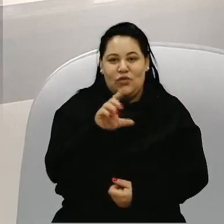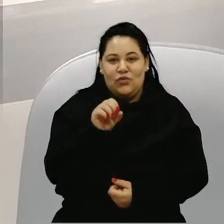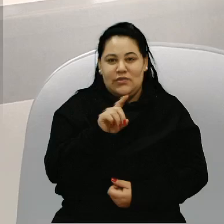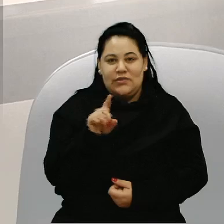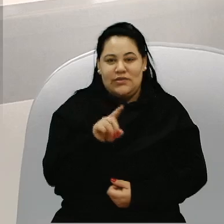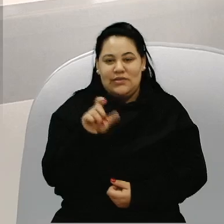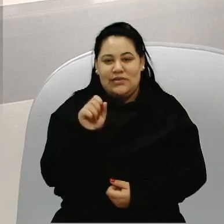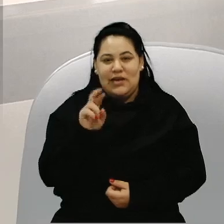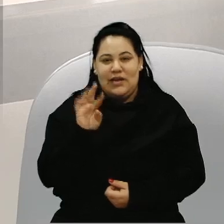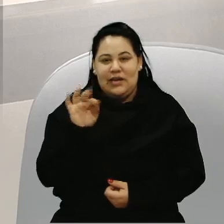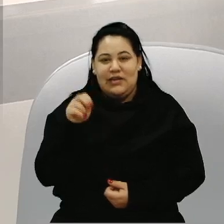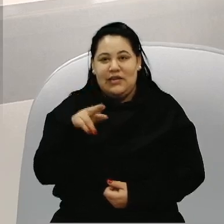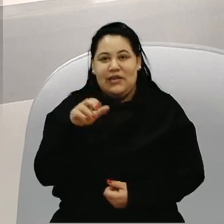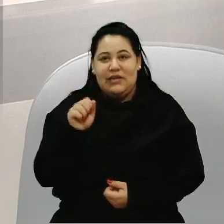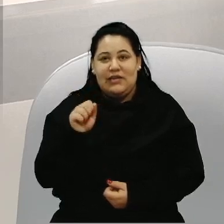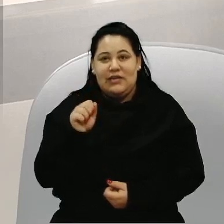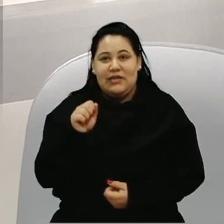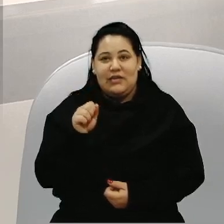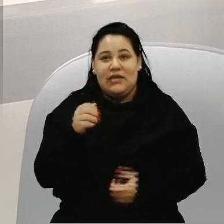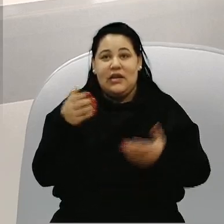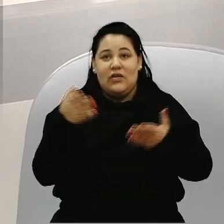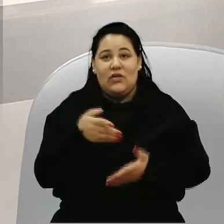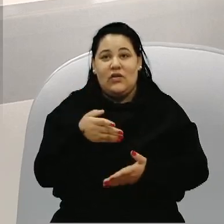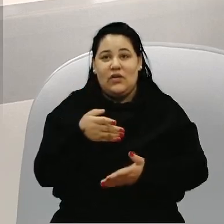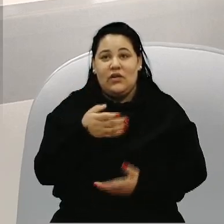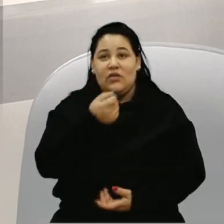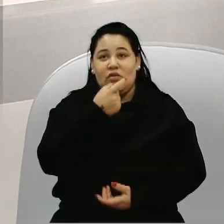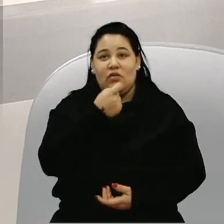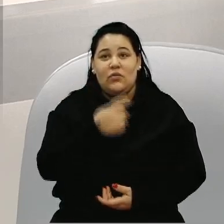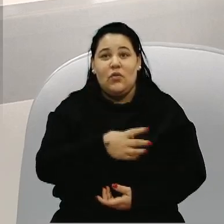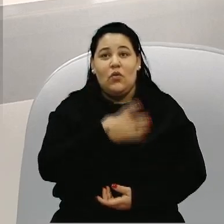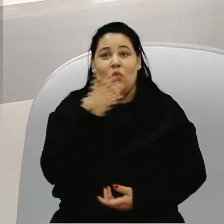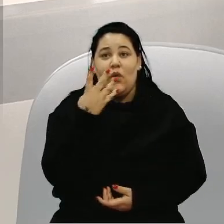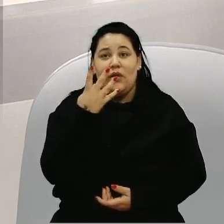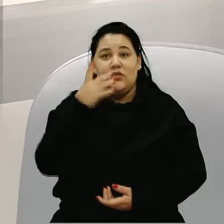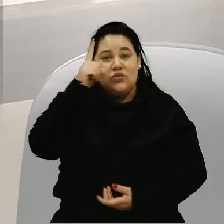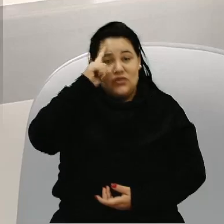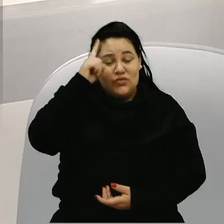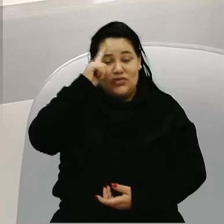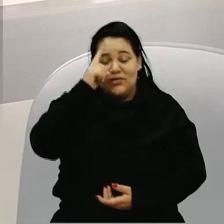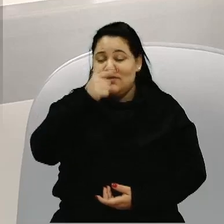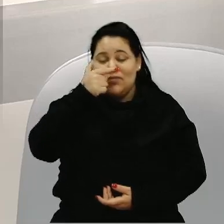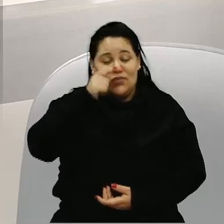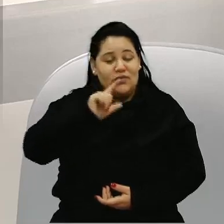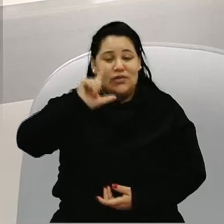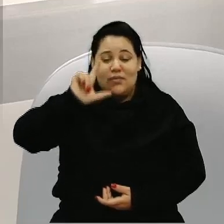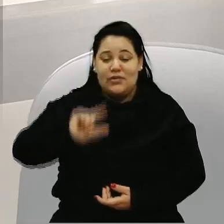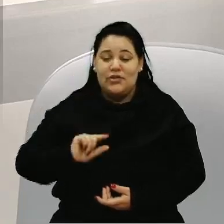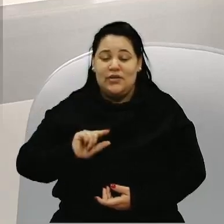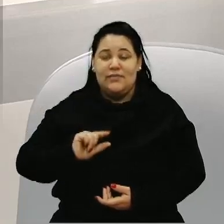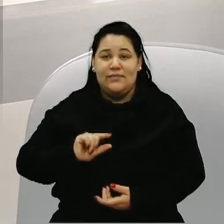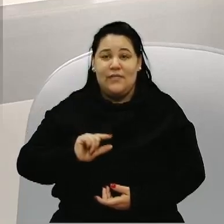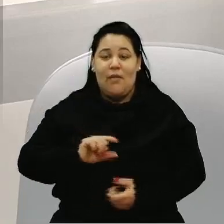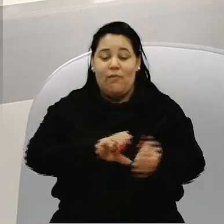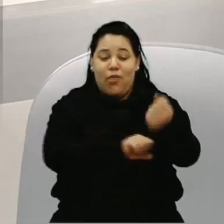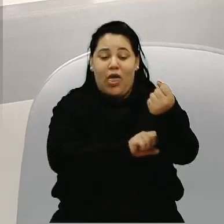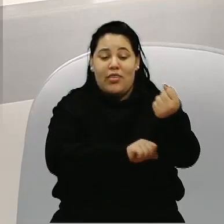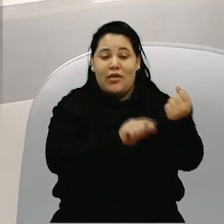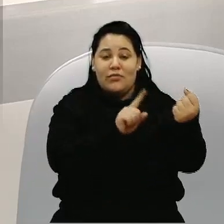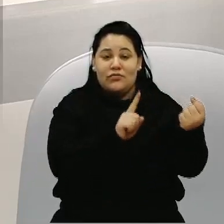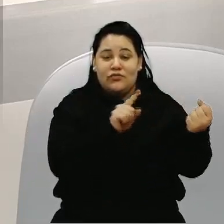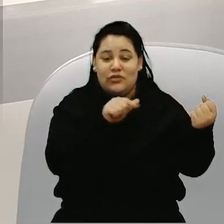Galopes. Agora estou tomando 4 por dia e não estou conseguindo abaixar a minha pressão 17/11 ontem. Hoje eu vou